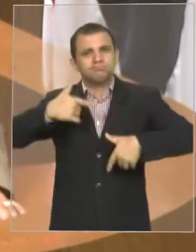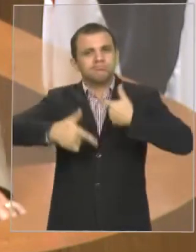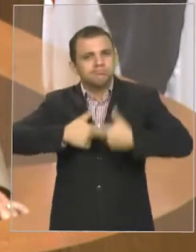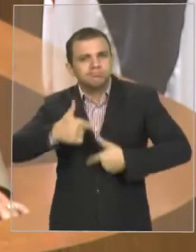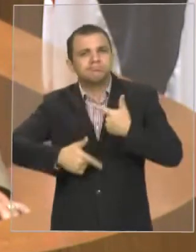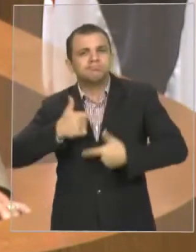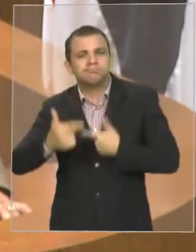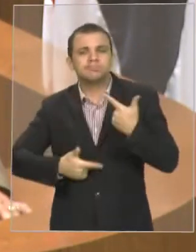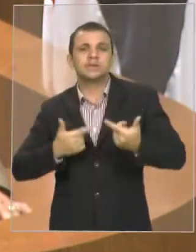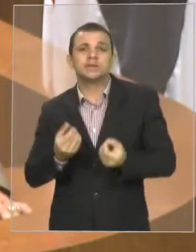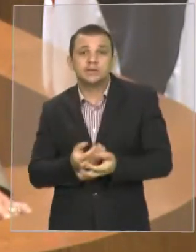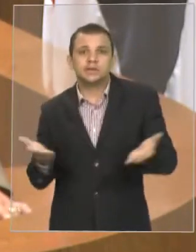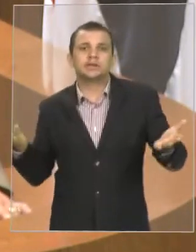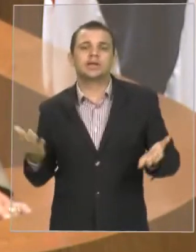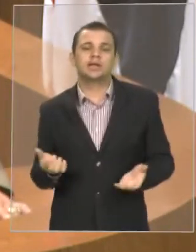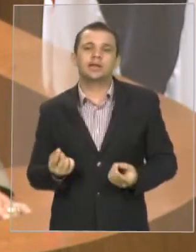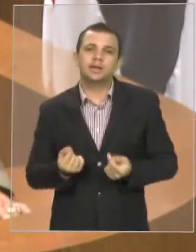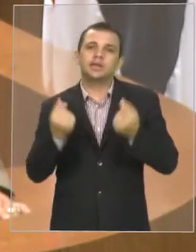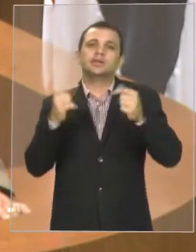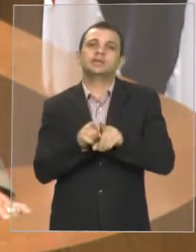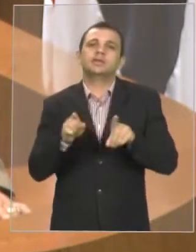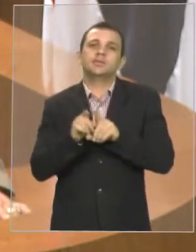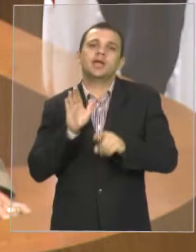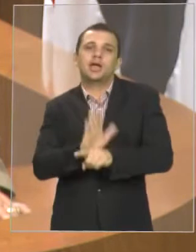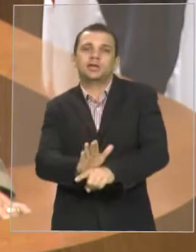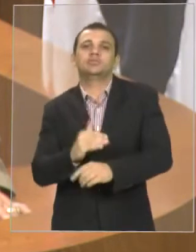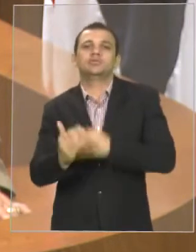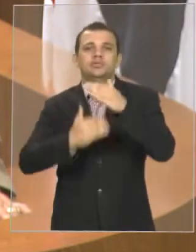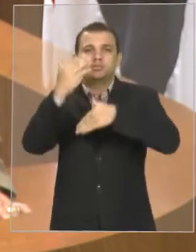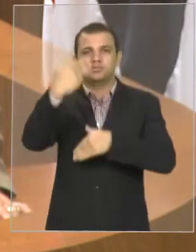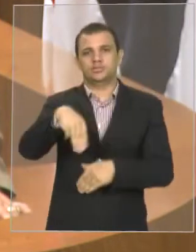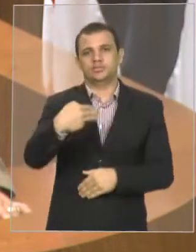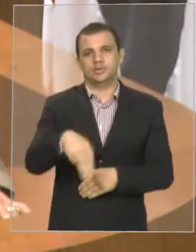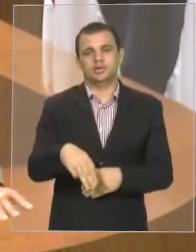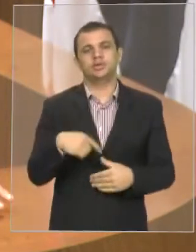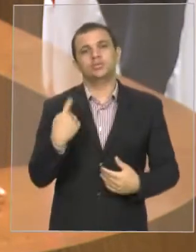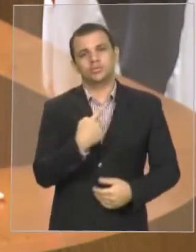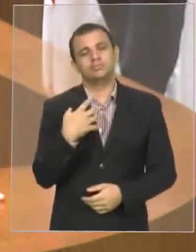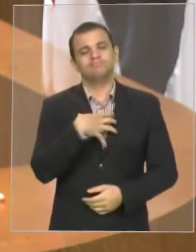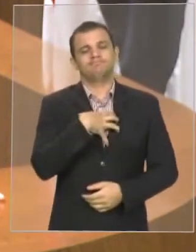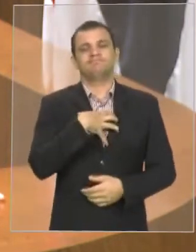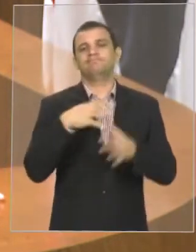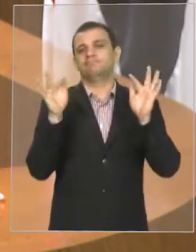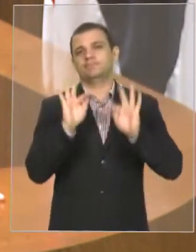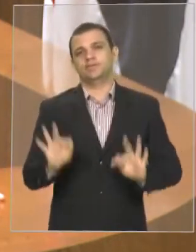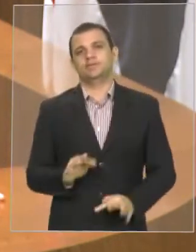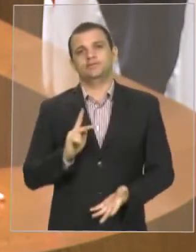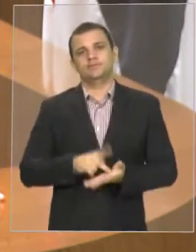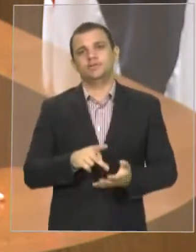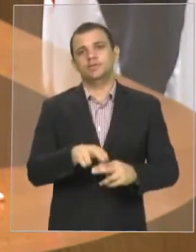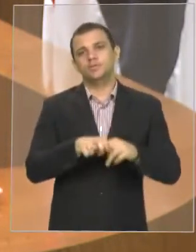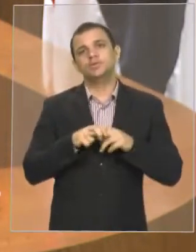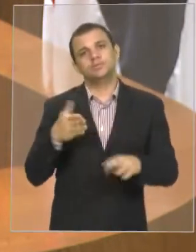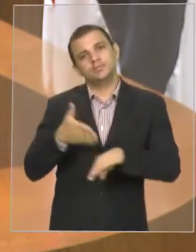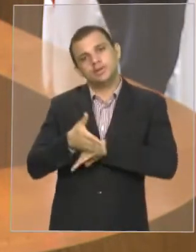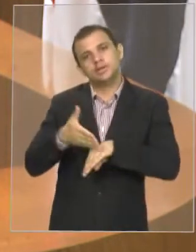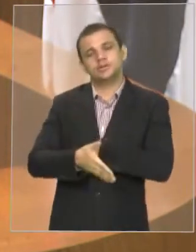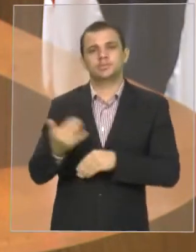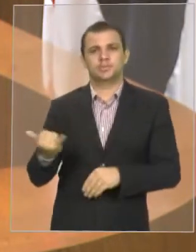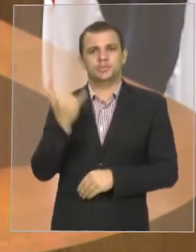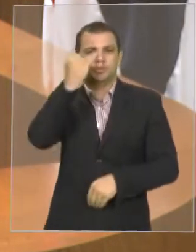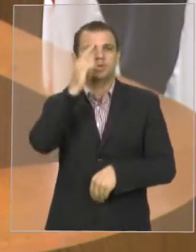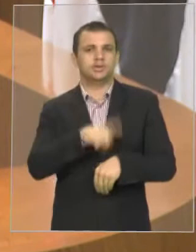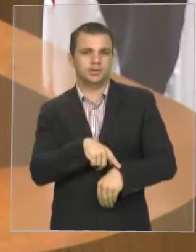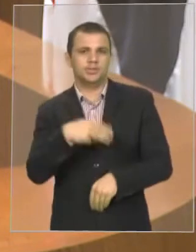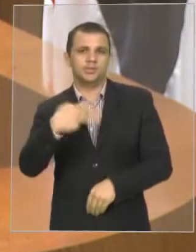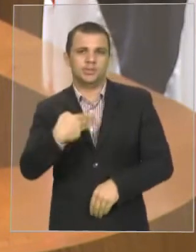e traz desenvolvimento para o Maranhão. Então, nos sentimos imensamente felizes em participar de um momento tão importante para o Maranhão